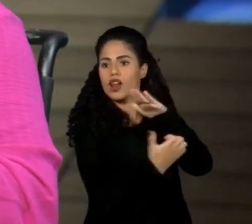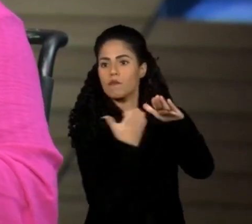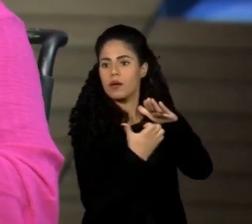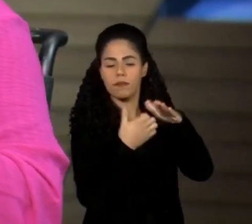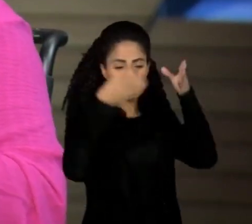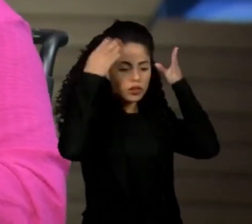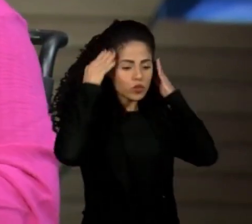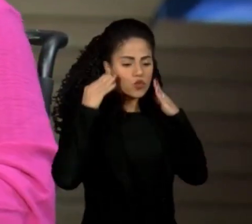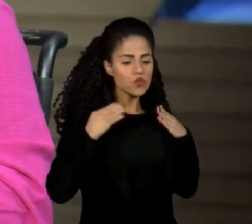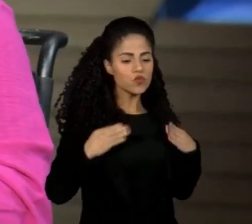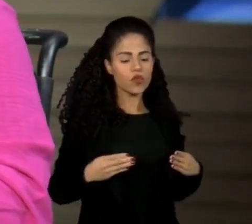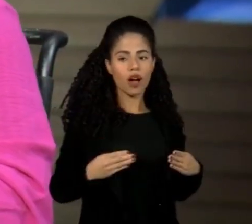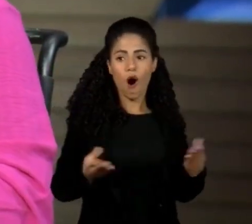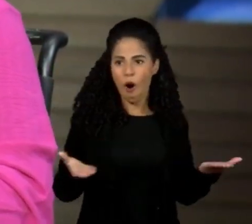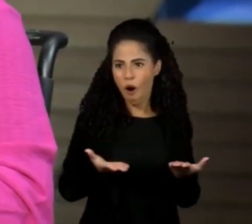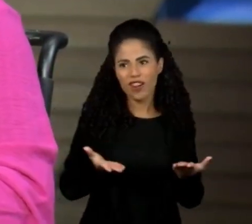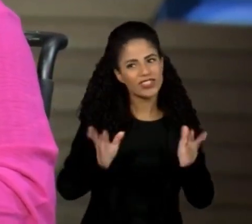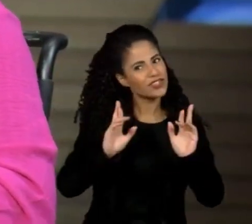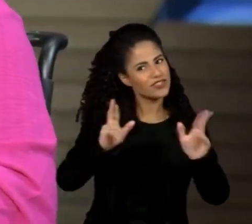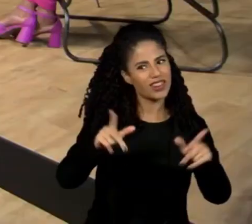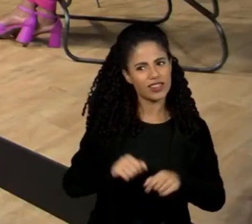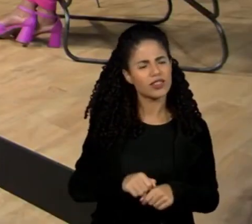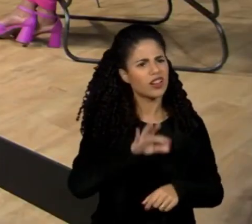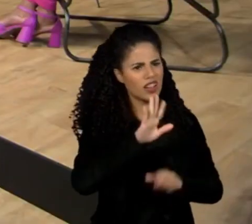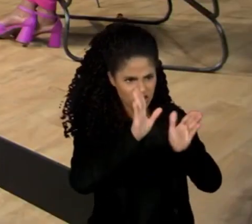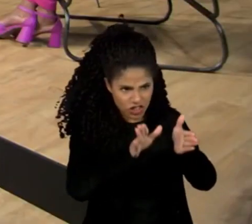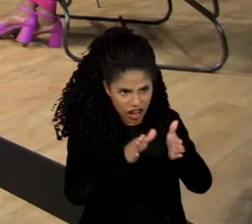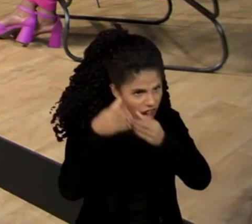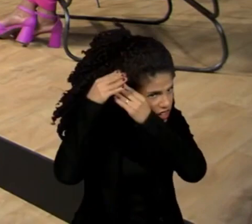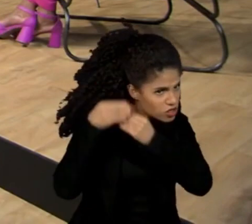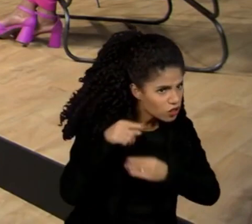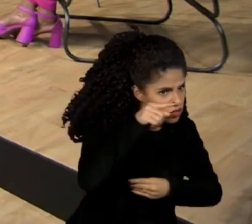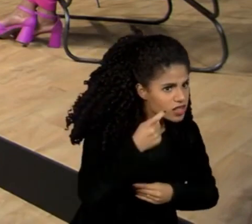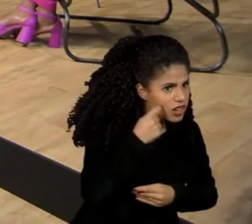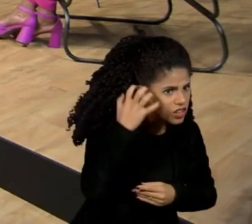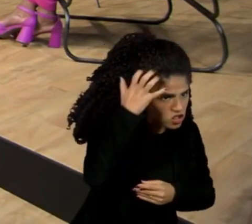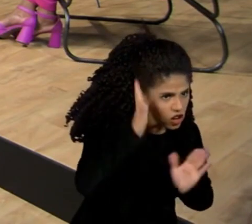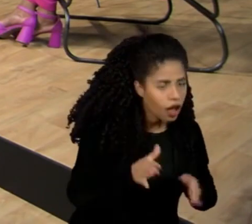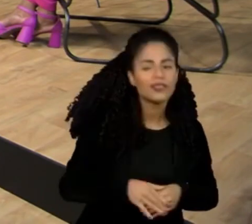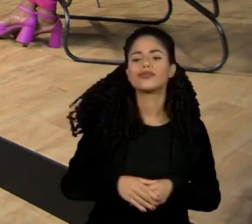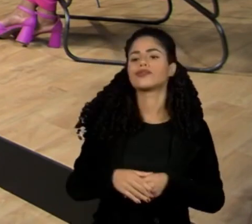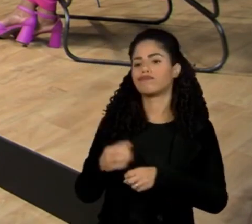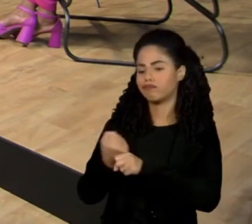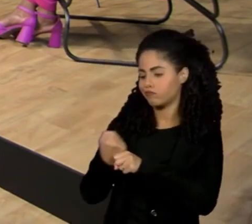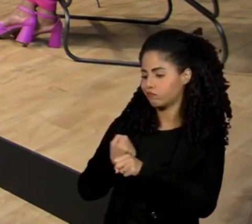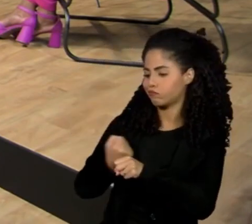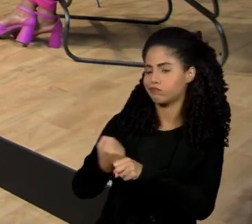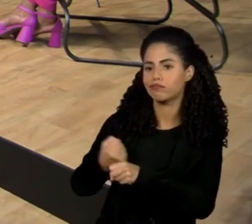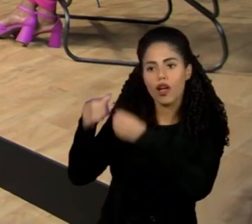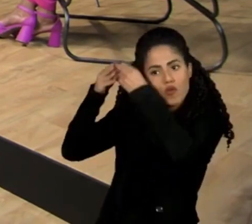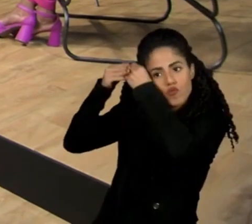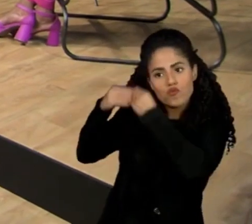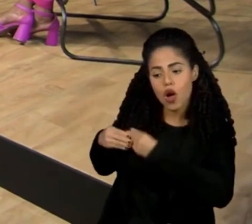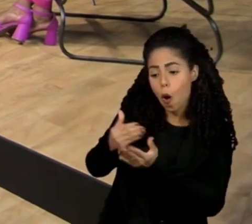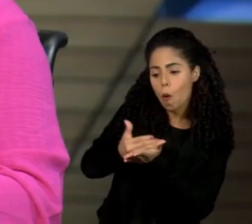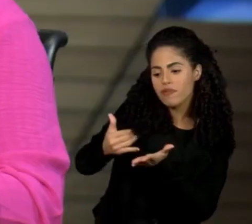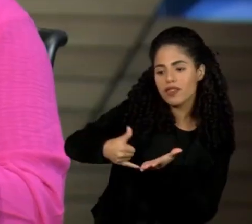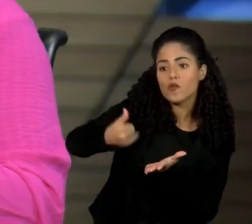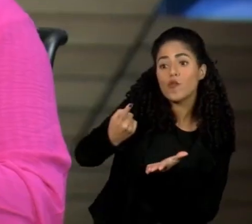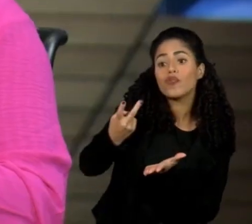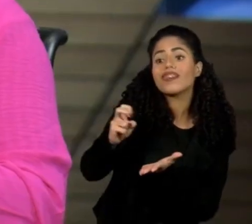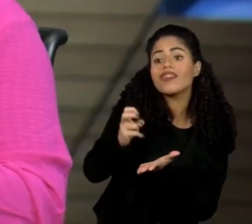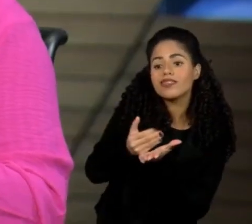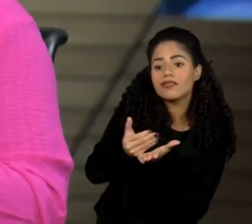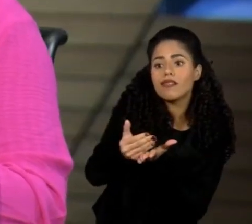a gente tem aí outros termos também você já fez isso já alisei meu cabelo durante muitos anos e alisei comercializar 15 anos porque